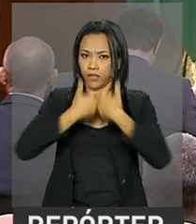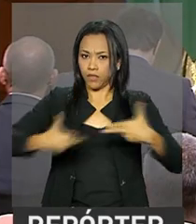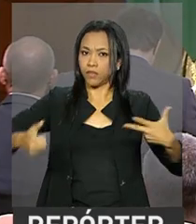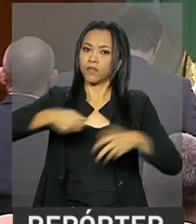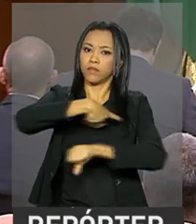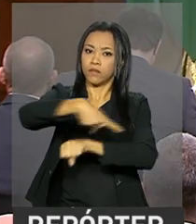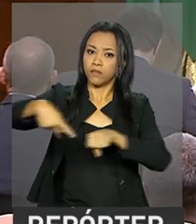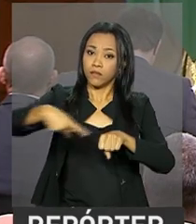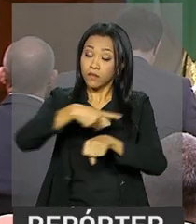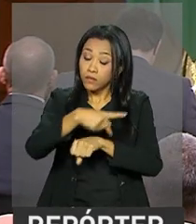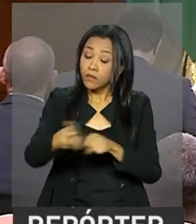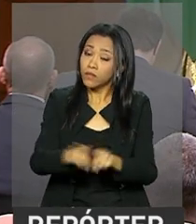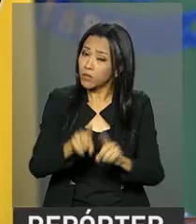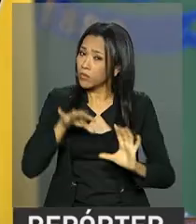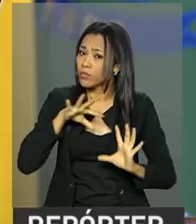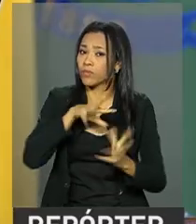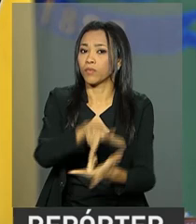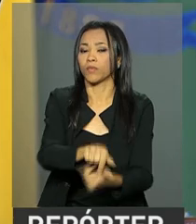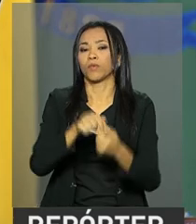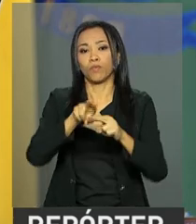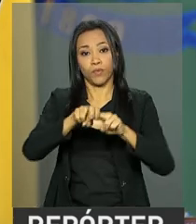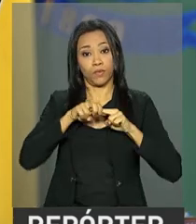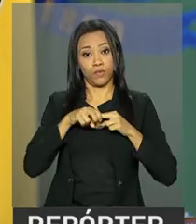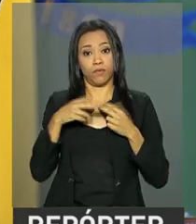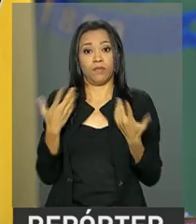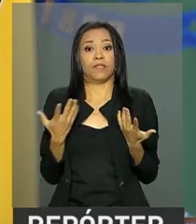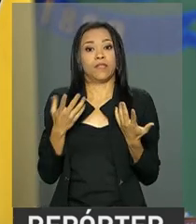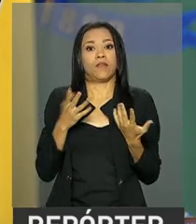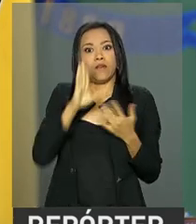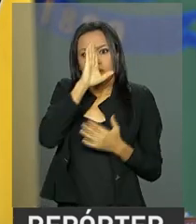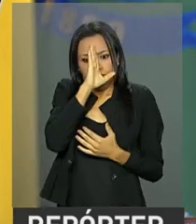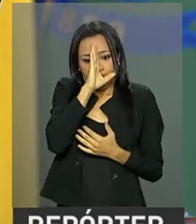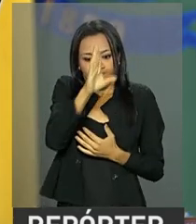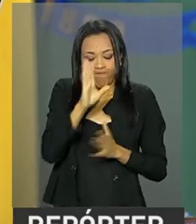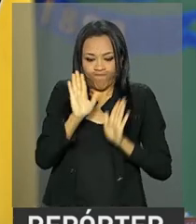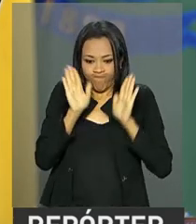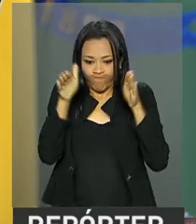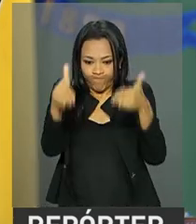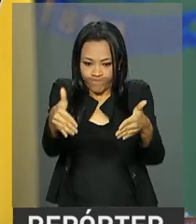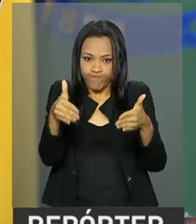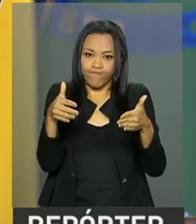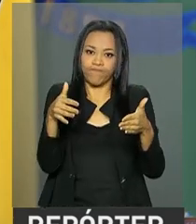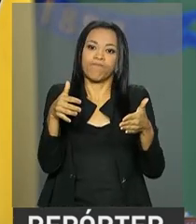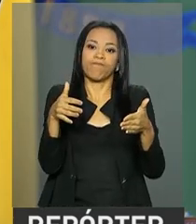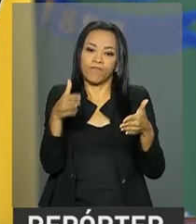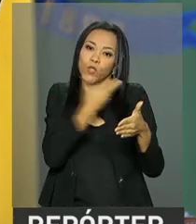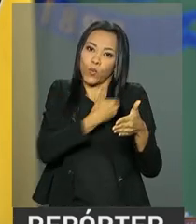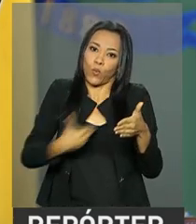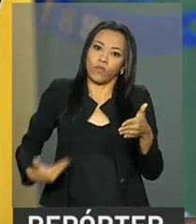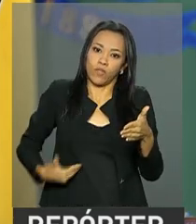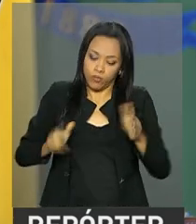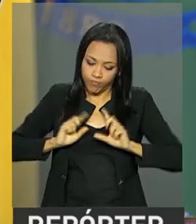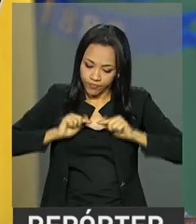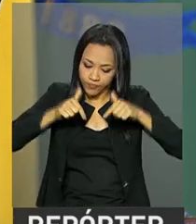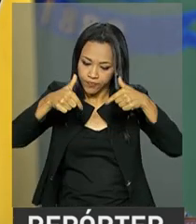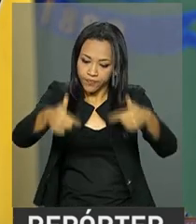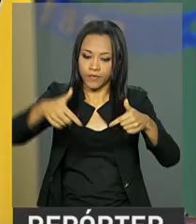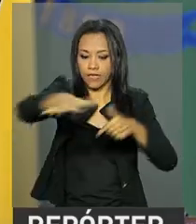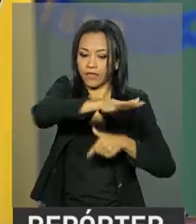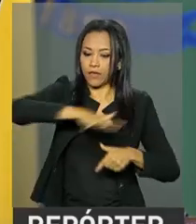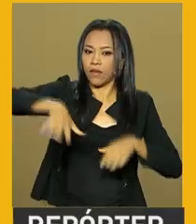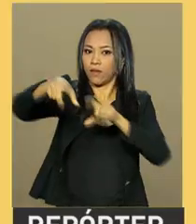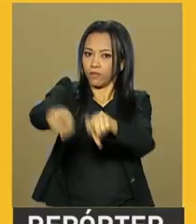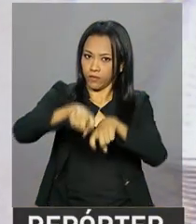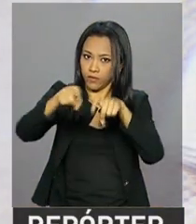e para o mundo. Daí o sentido de prioridade que nosso governo dedica ao